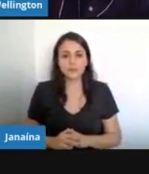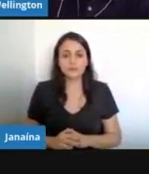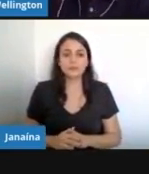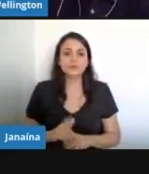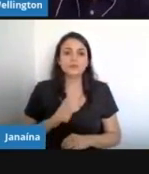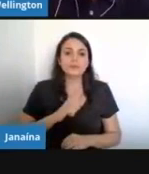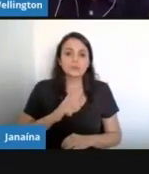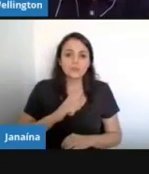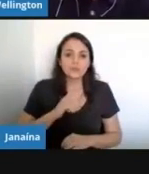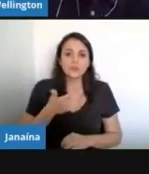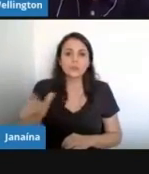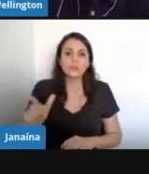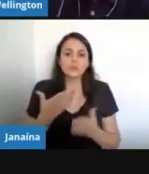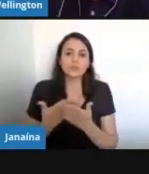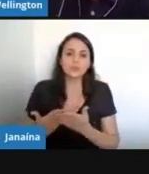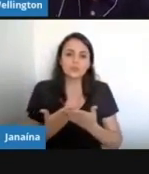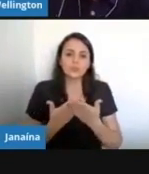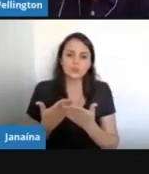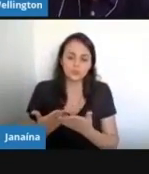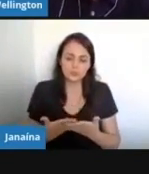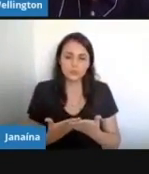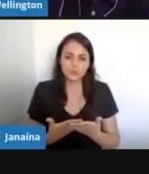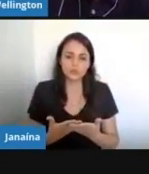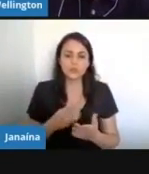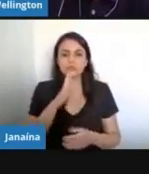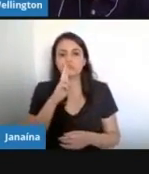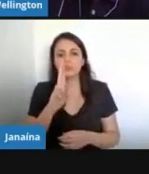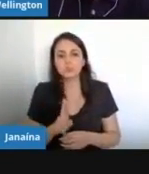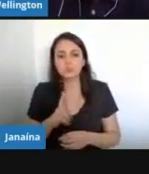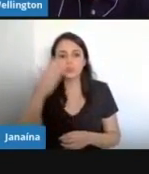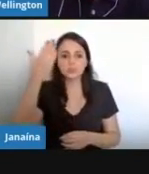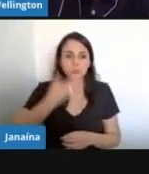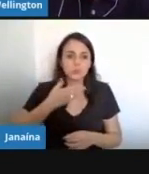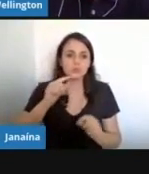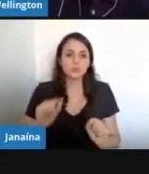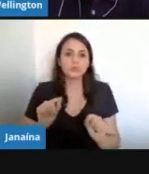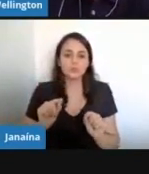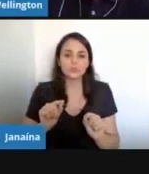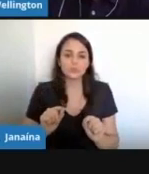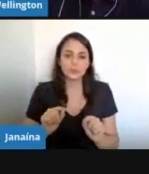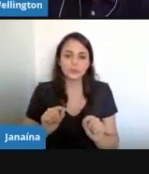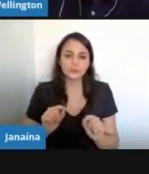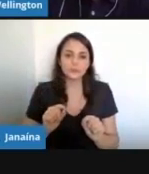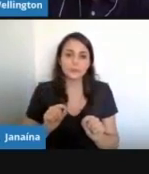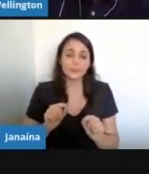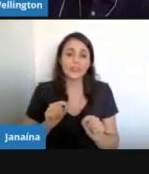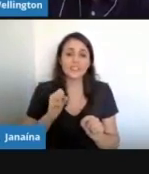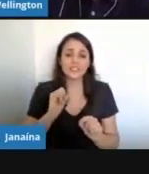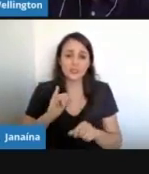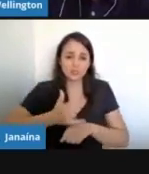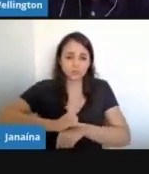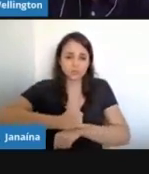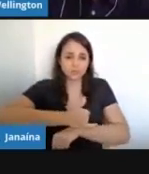Temos aqui agora alguns resultados sobre o excesso de peso,